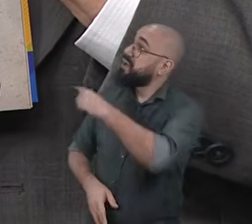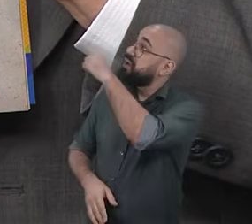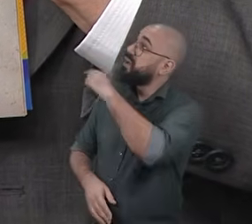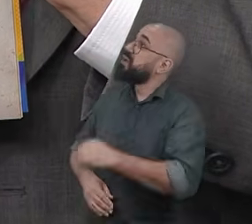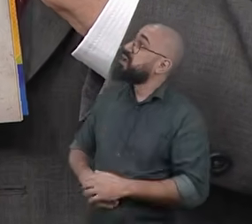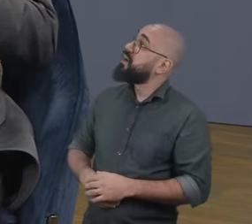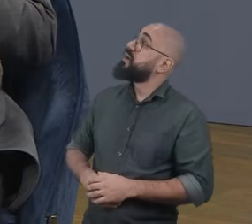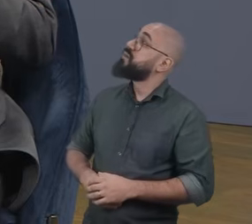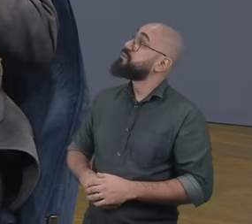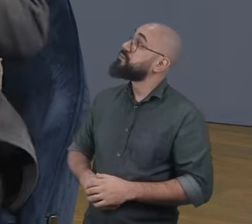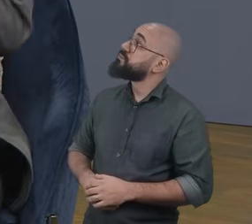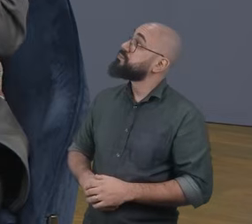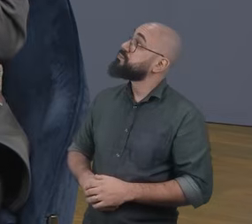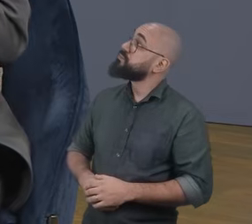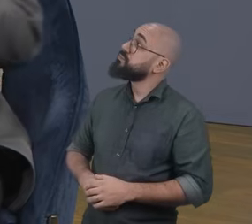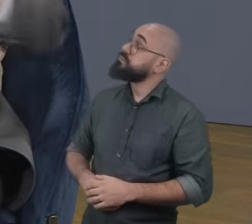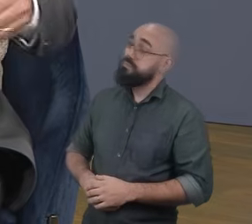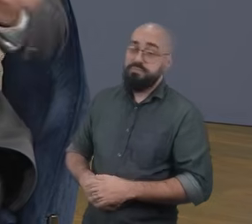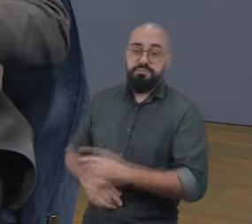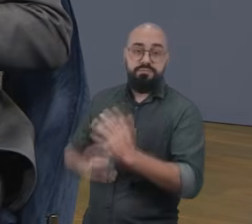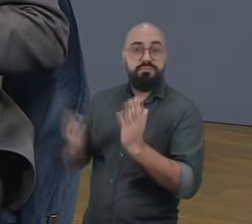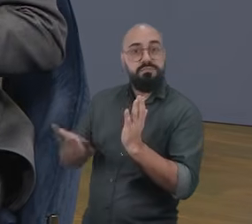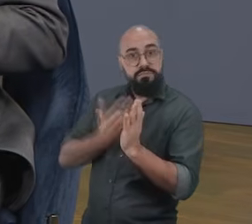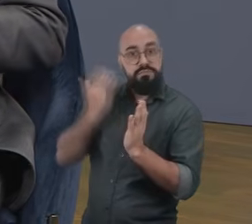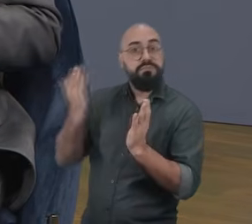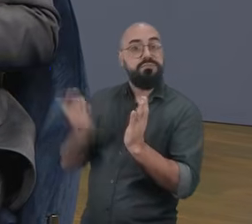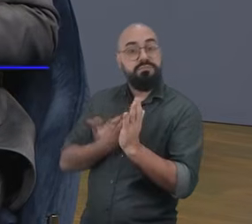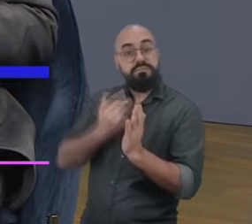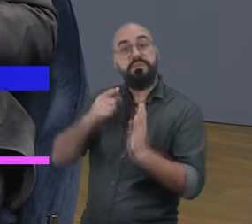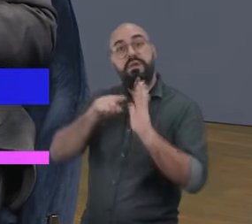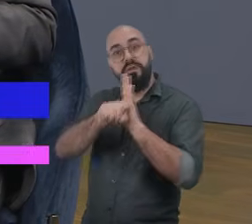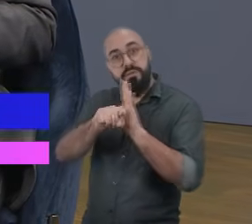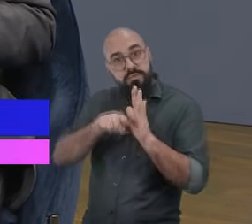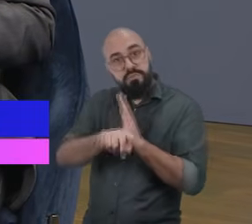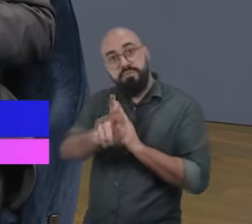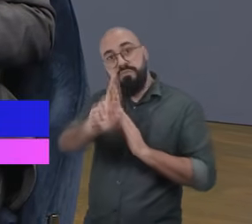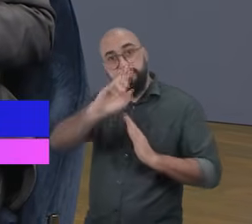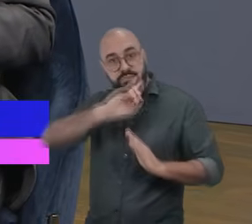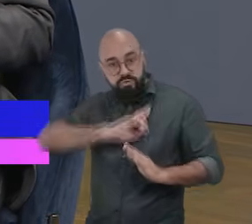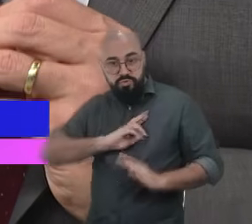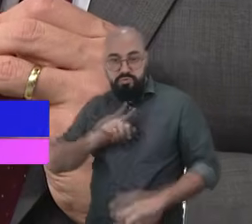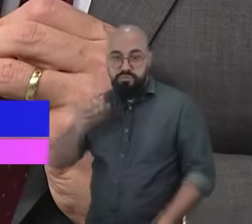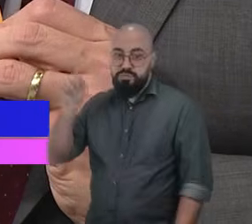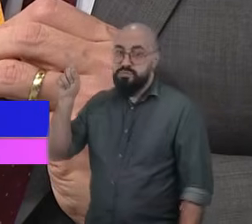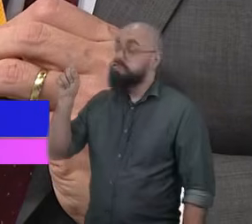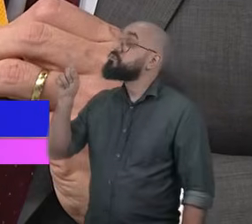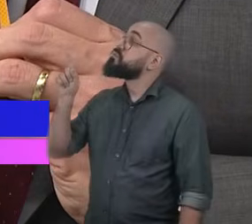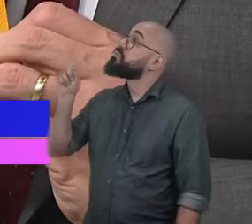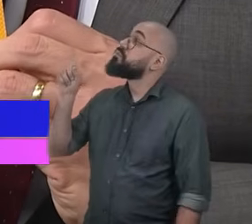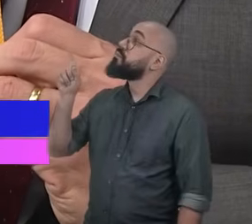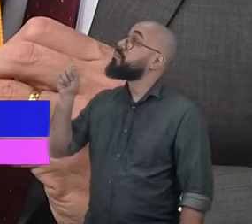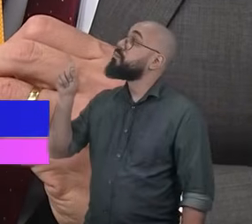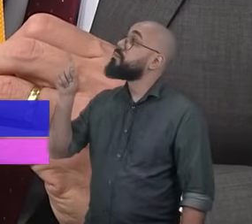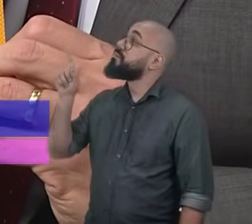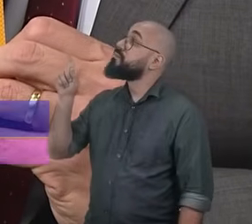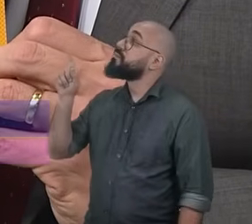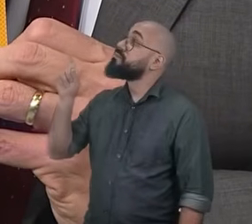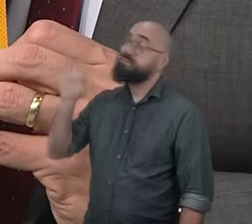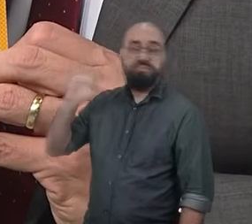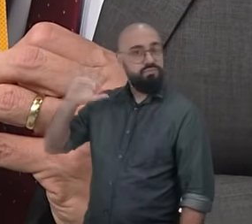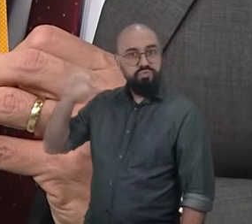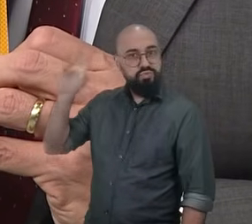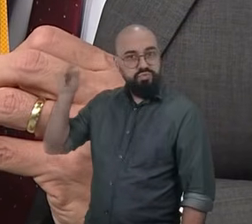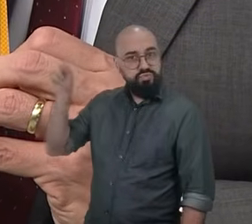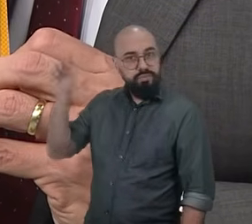do capítulo e você, ao virar aqui a página, vai ter texto, perguntas, respostas, tudo aqui para você ter a